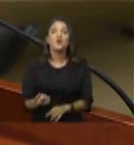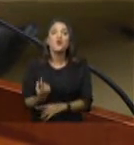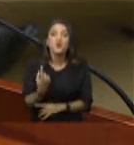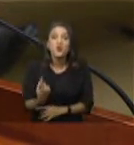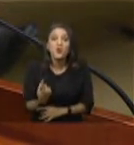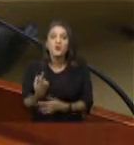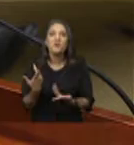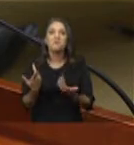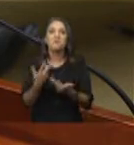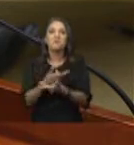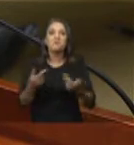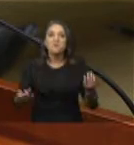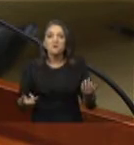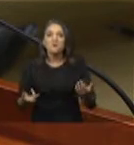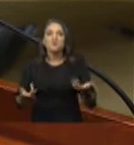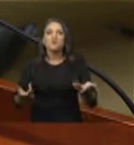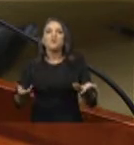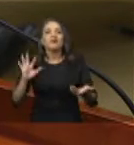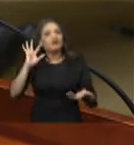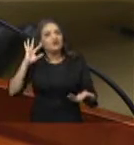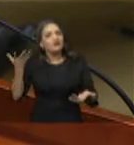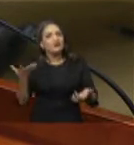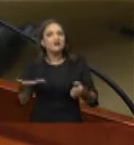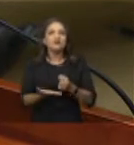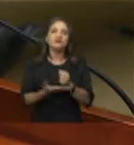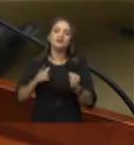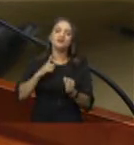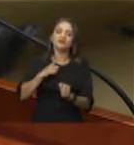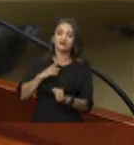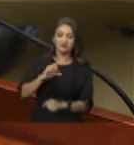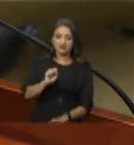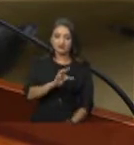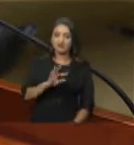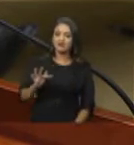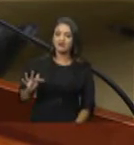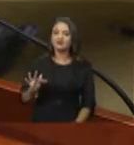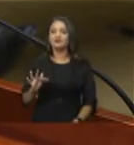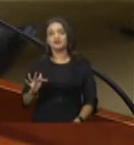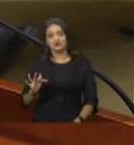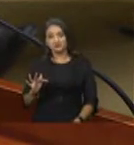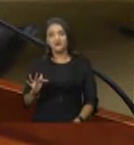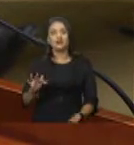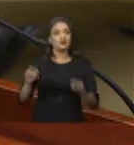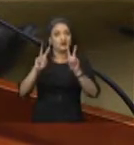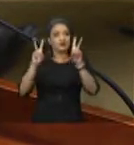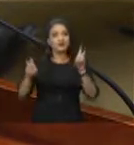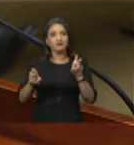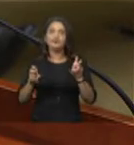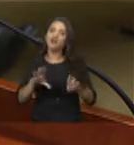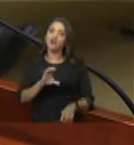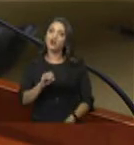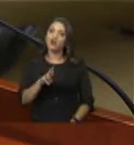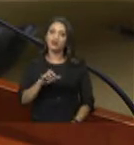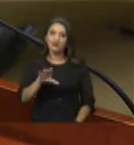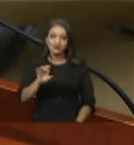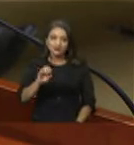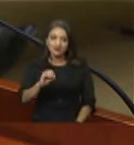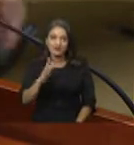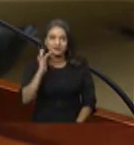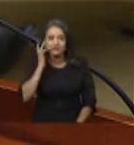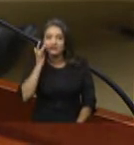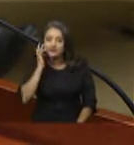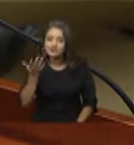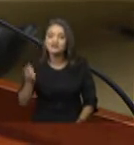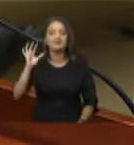existente na corte Suprema sobre a matéria que se referiu o ouro e como era uma decisão